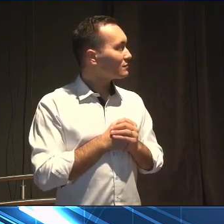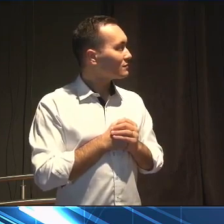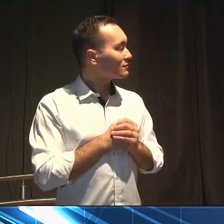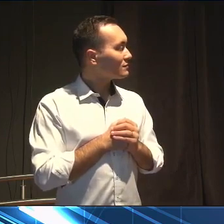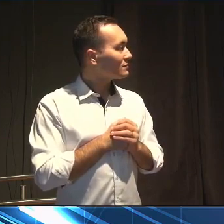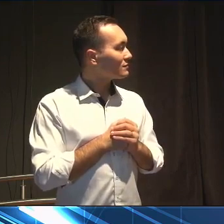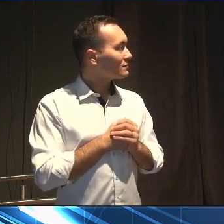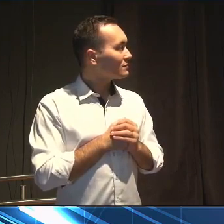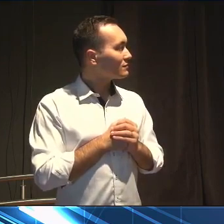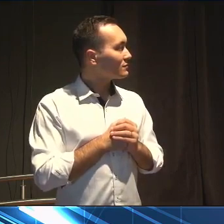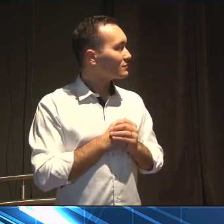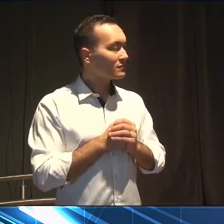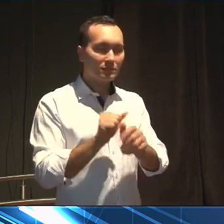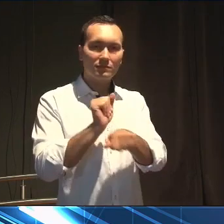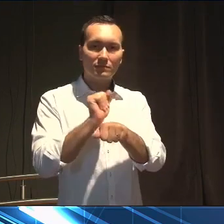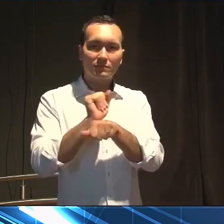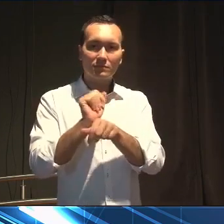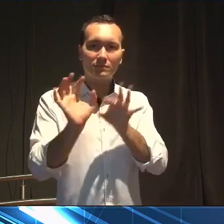projetor aí?